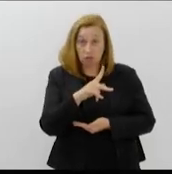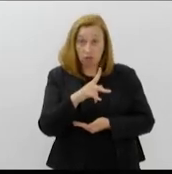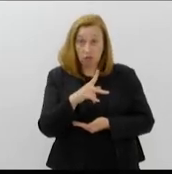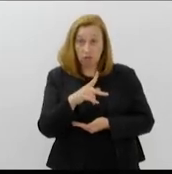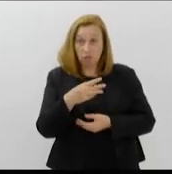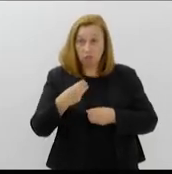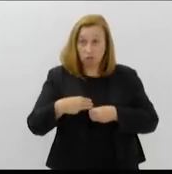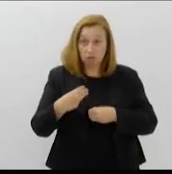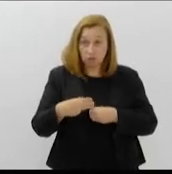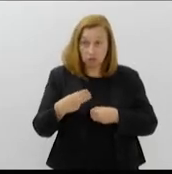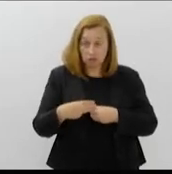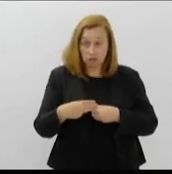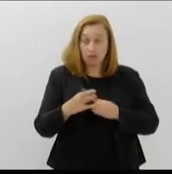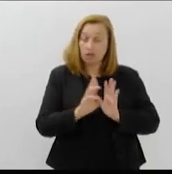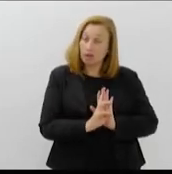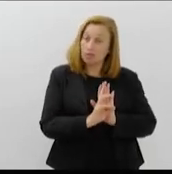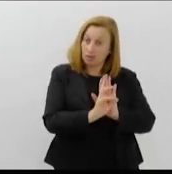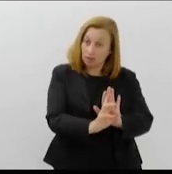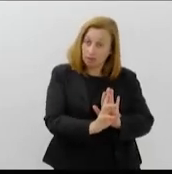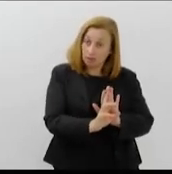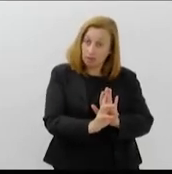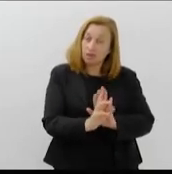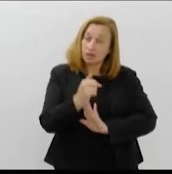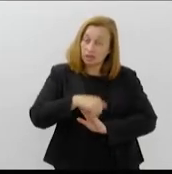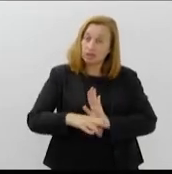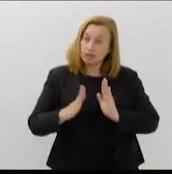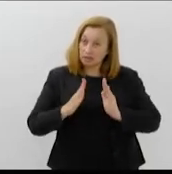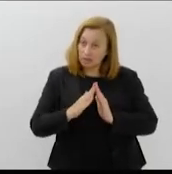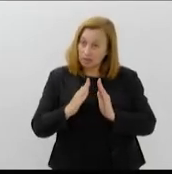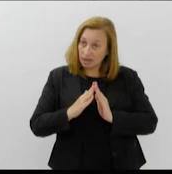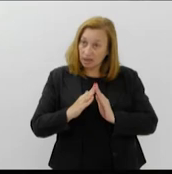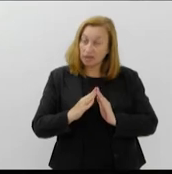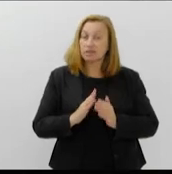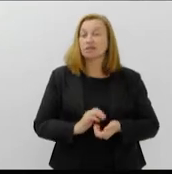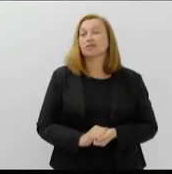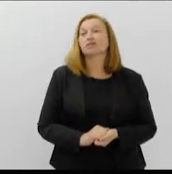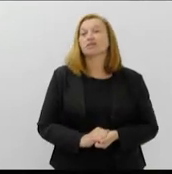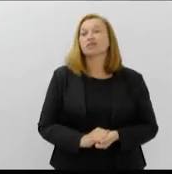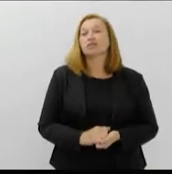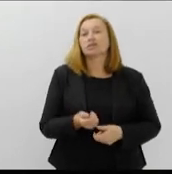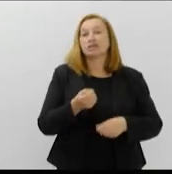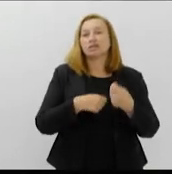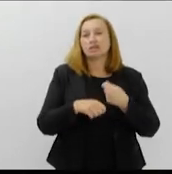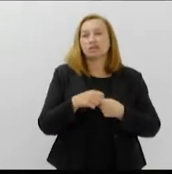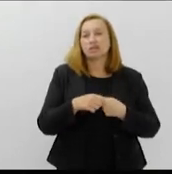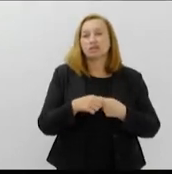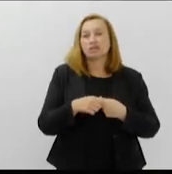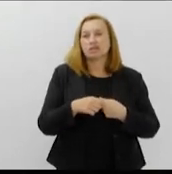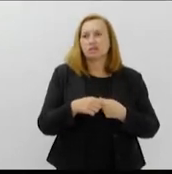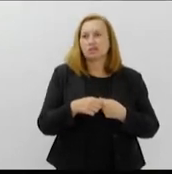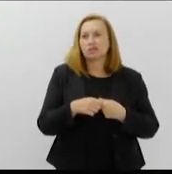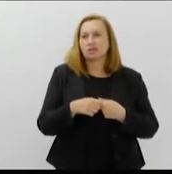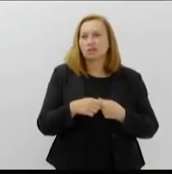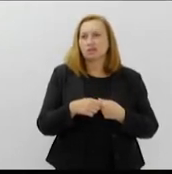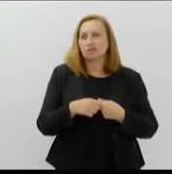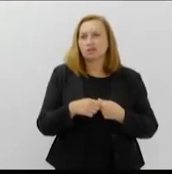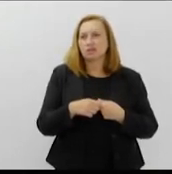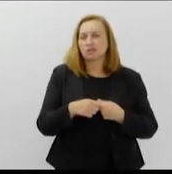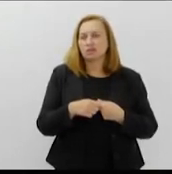administra, representa aqui nessa casa, administrado pelo marido de Vossa Excelência,